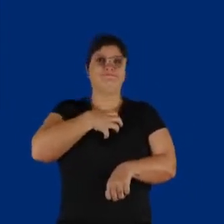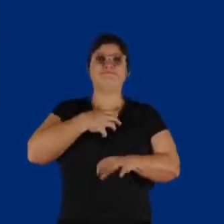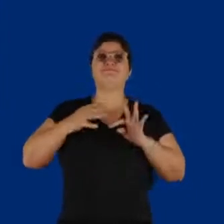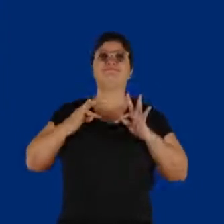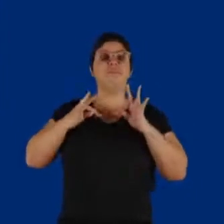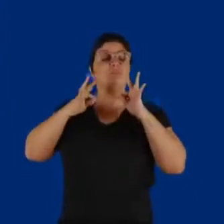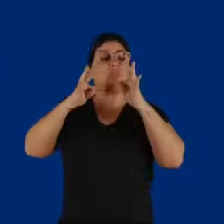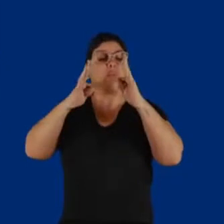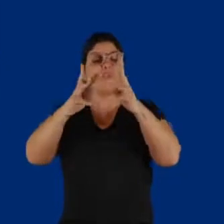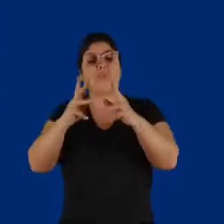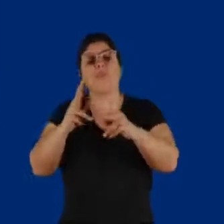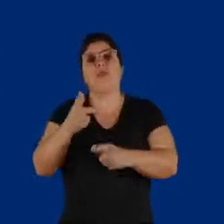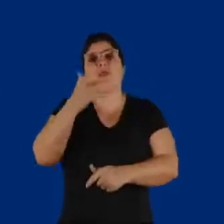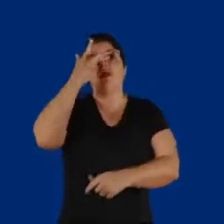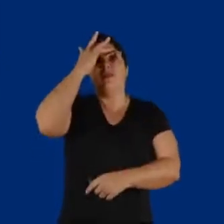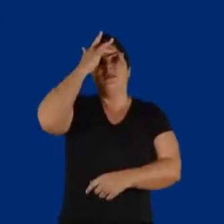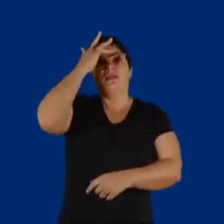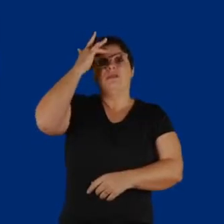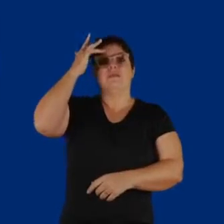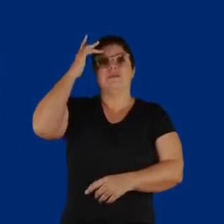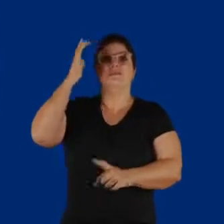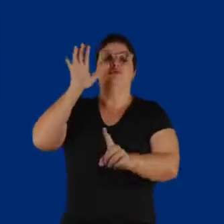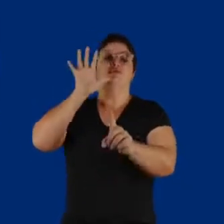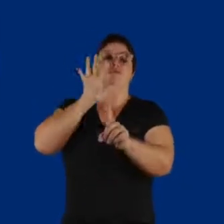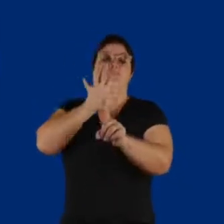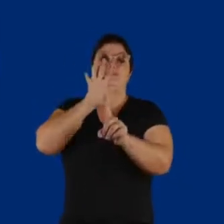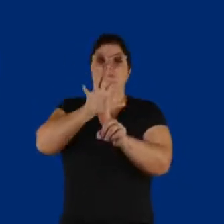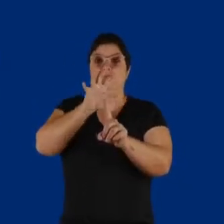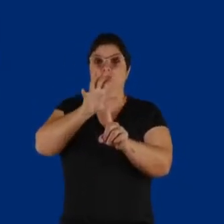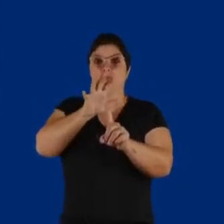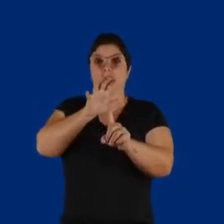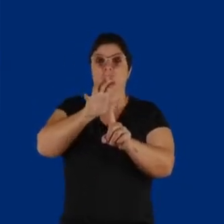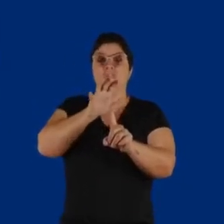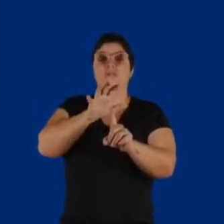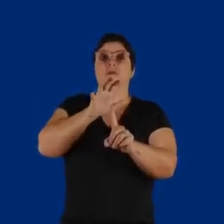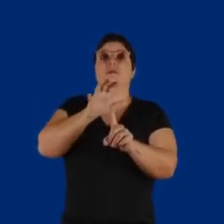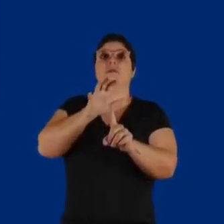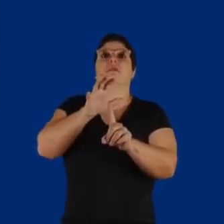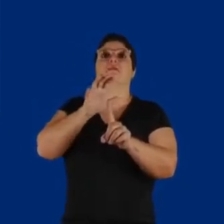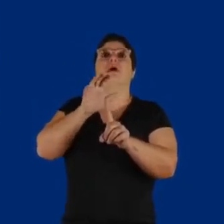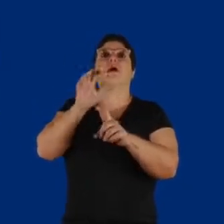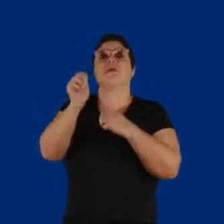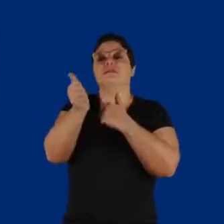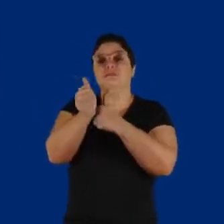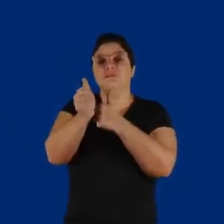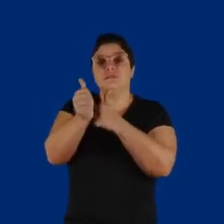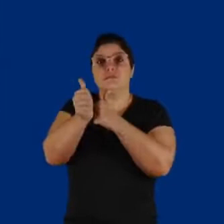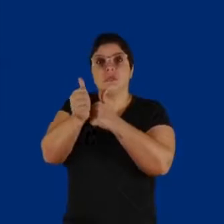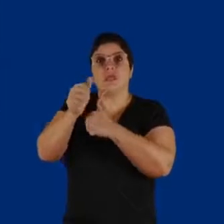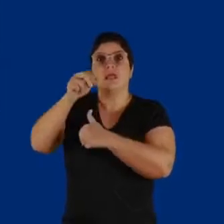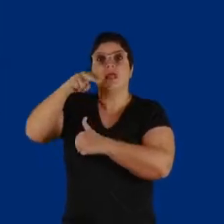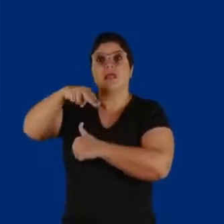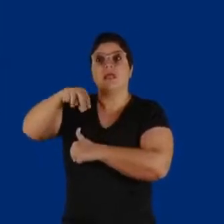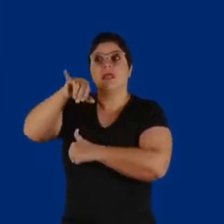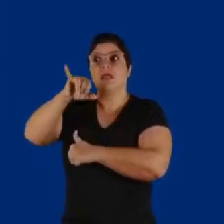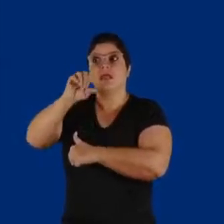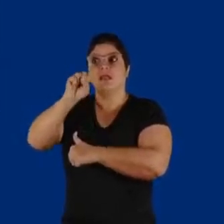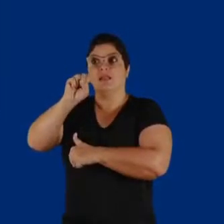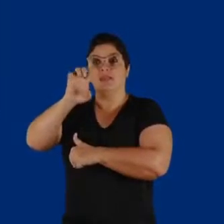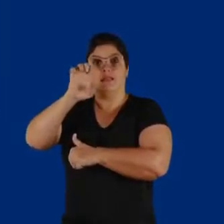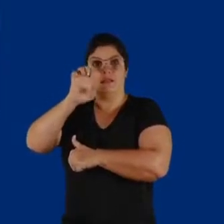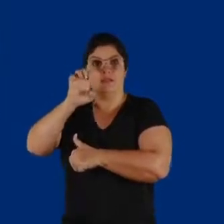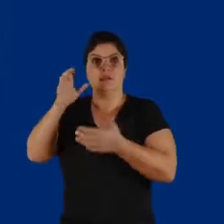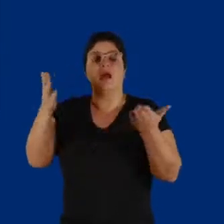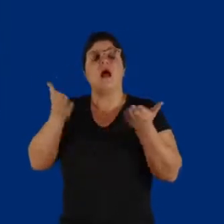Todos os nisianos e os ditos nisianos, os que se denominam nisianos, seguidores da doutora Nise da Silveira, estão sendo mobilizados nesse momento.